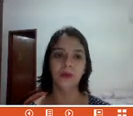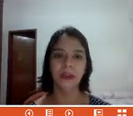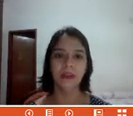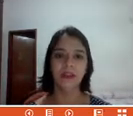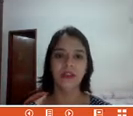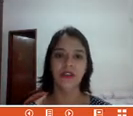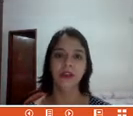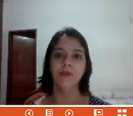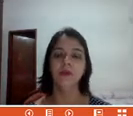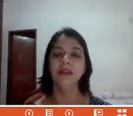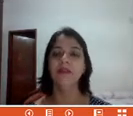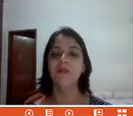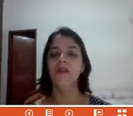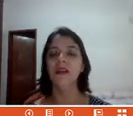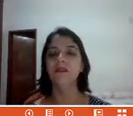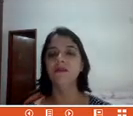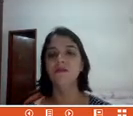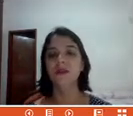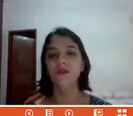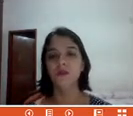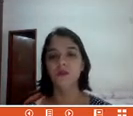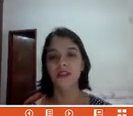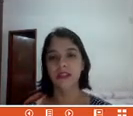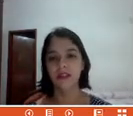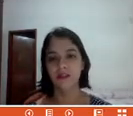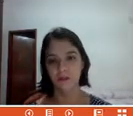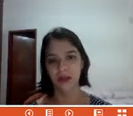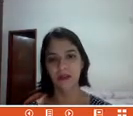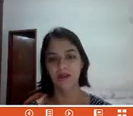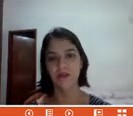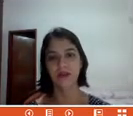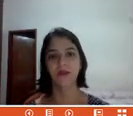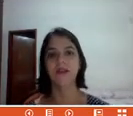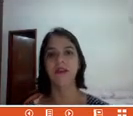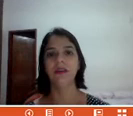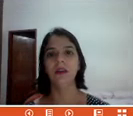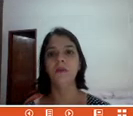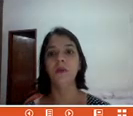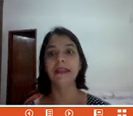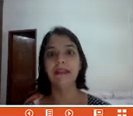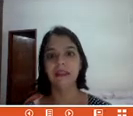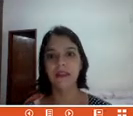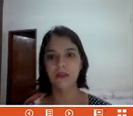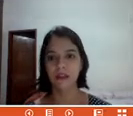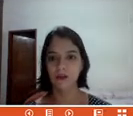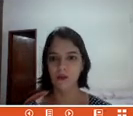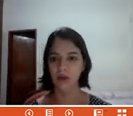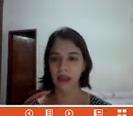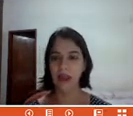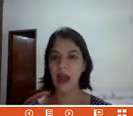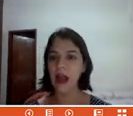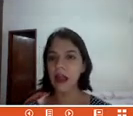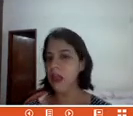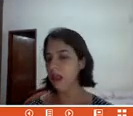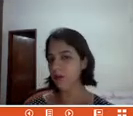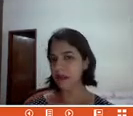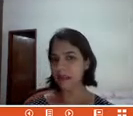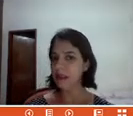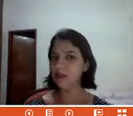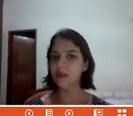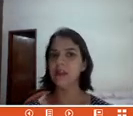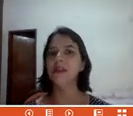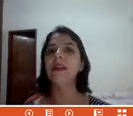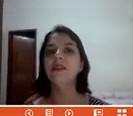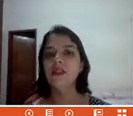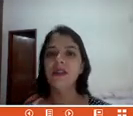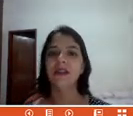tão importante? Porque estamos falando de pessoas, de seres humanos, de pessoas que precisam se comunicar e que